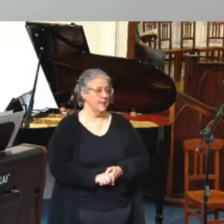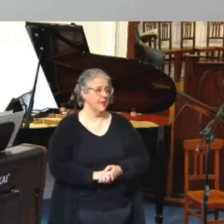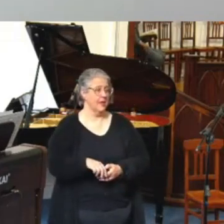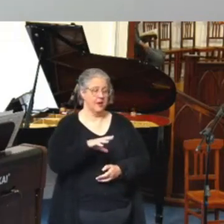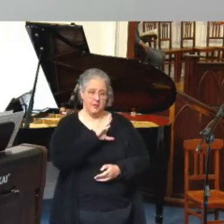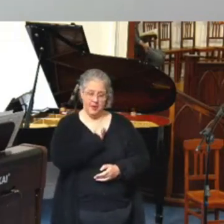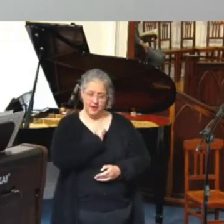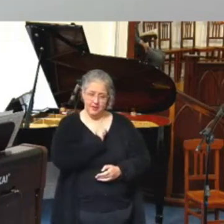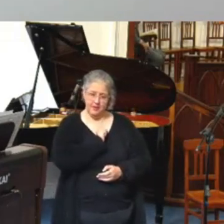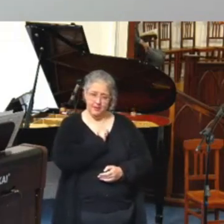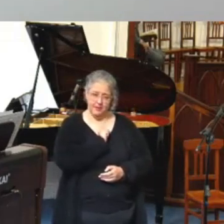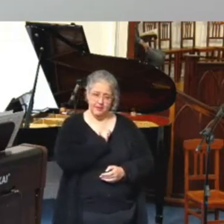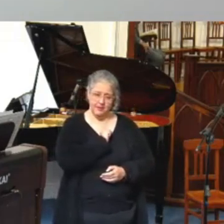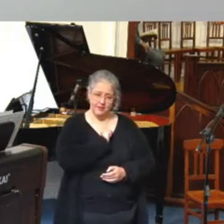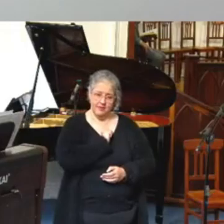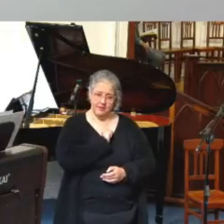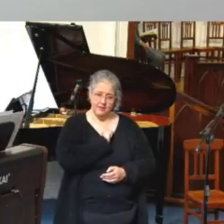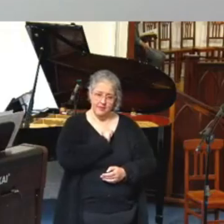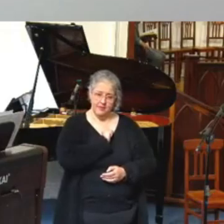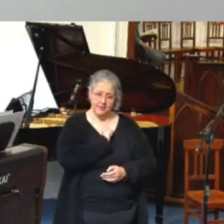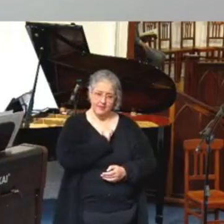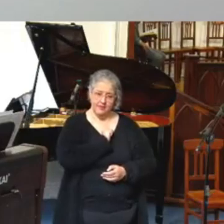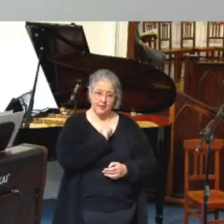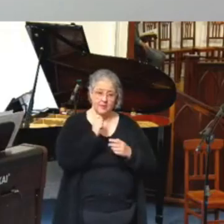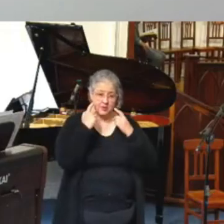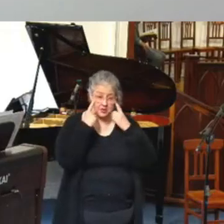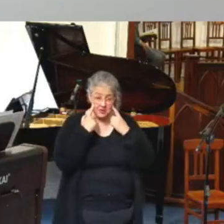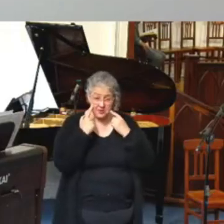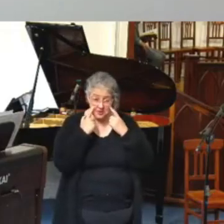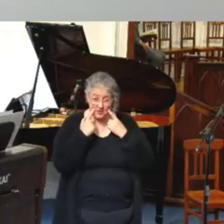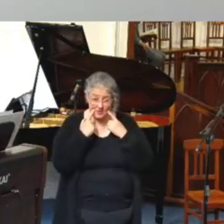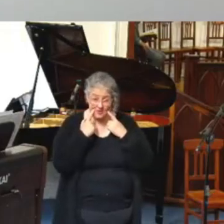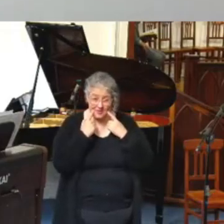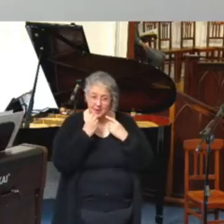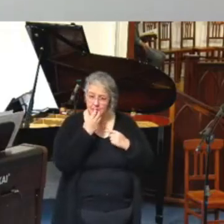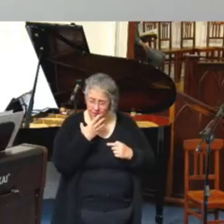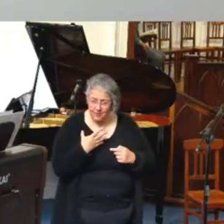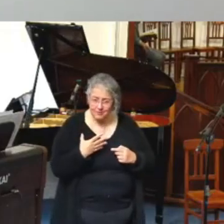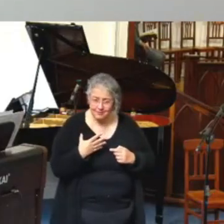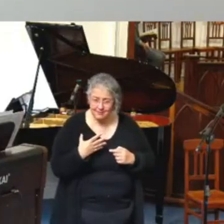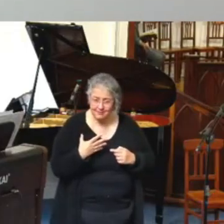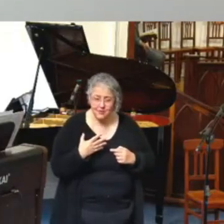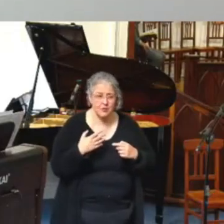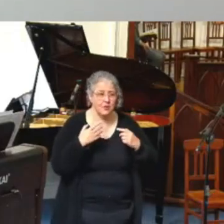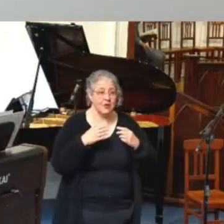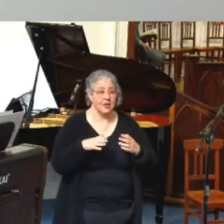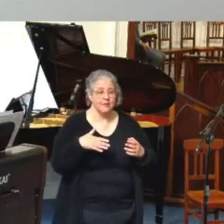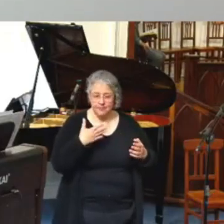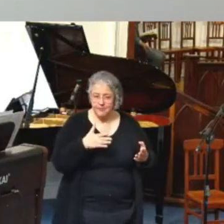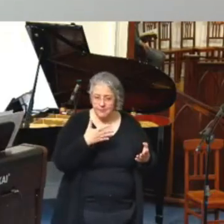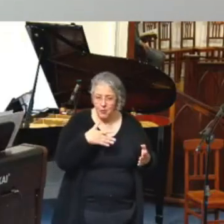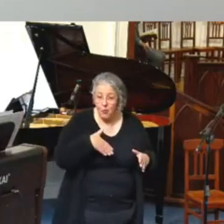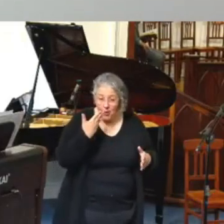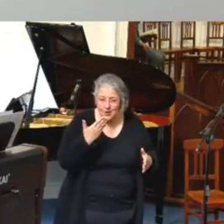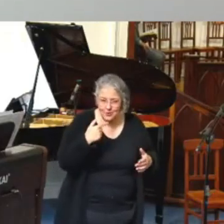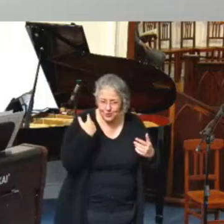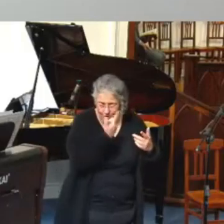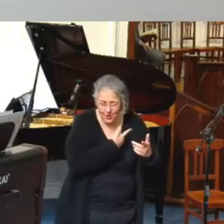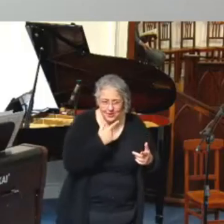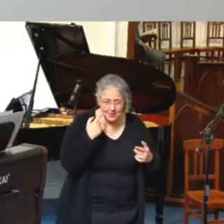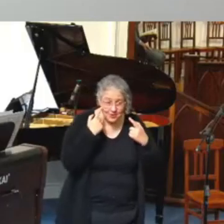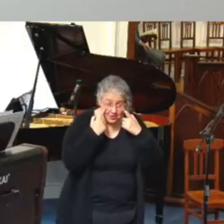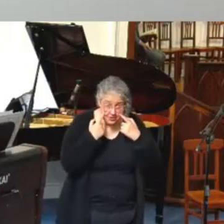Queridos, o choro é bom. Davi chora, o choro é bom, é